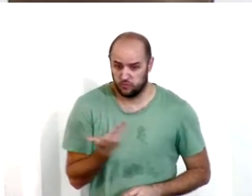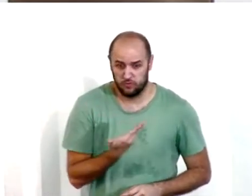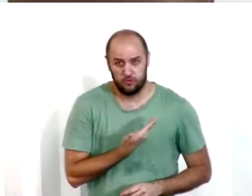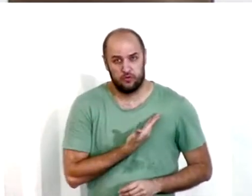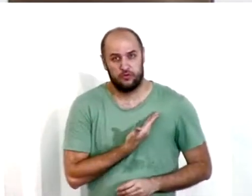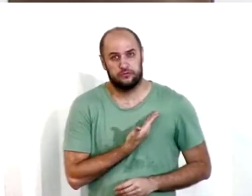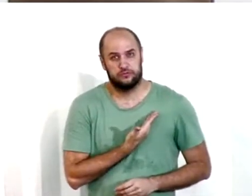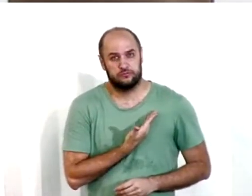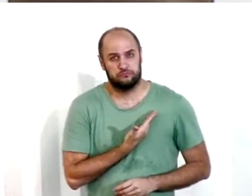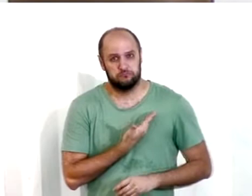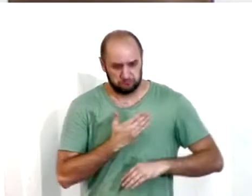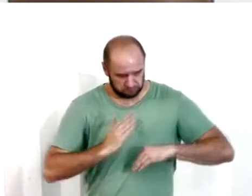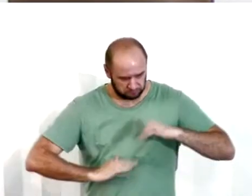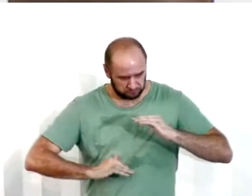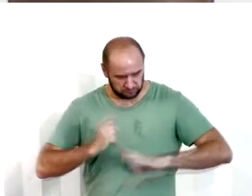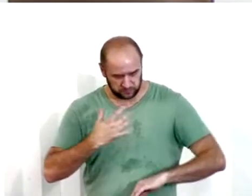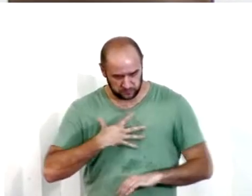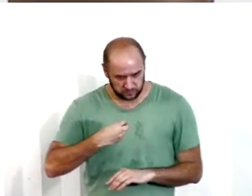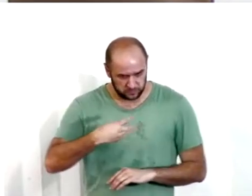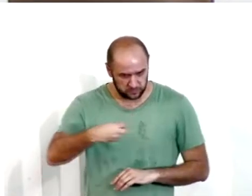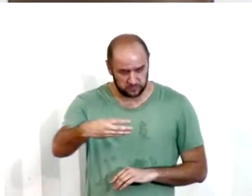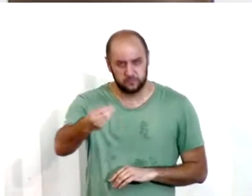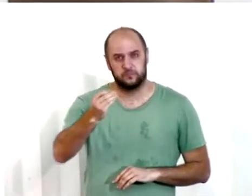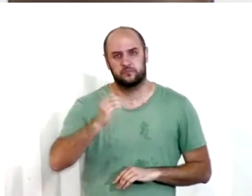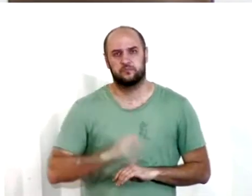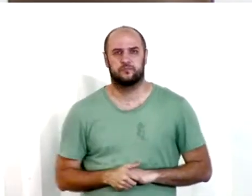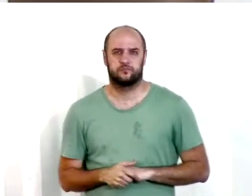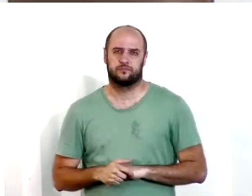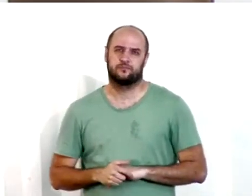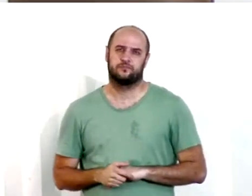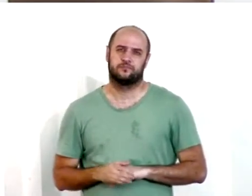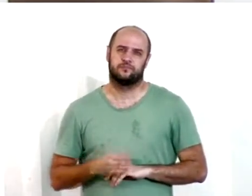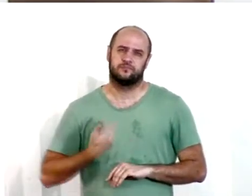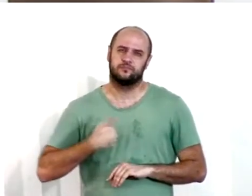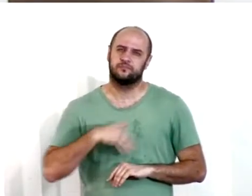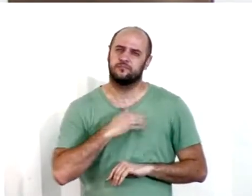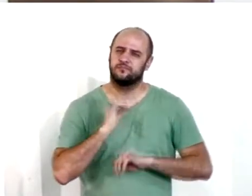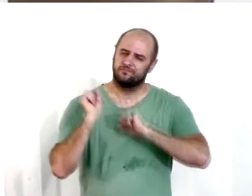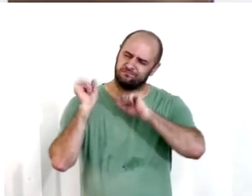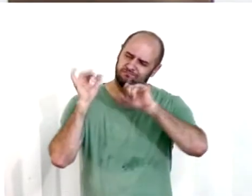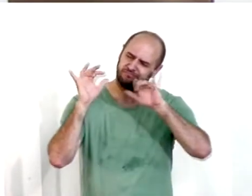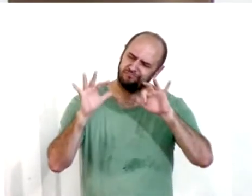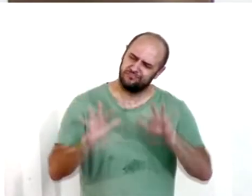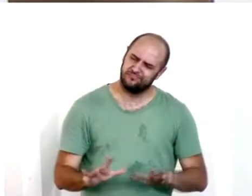que somos feitos herança, somos essa bênção.